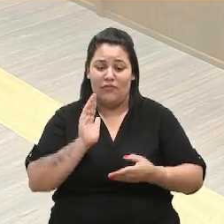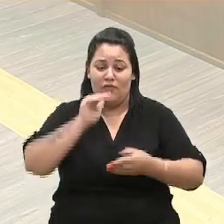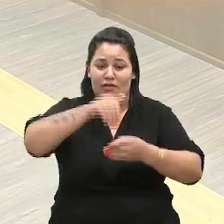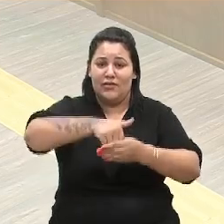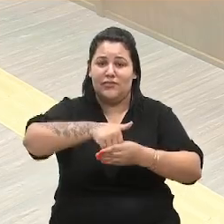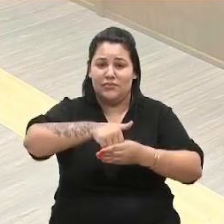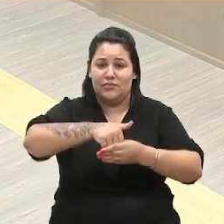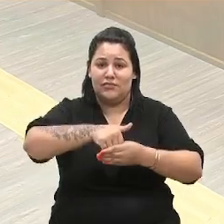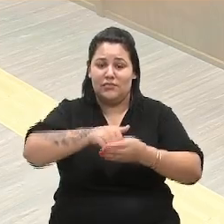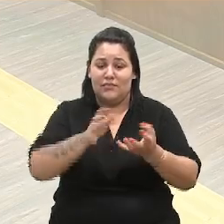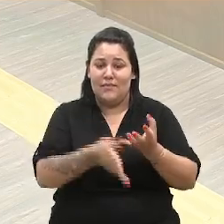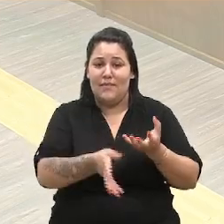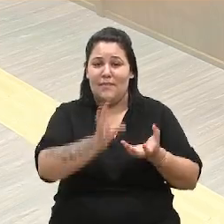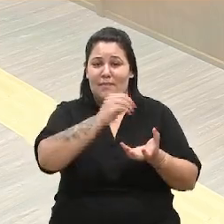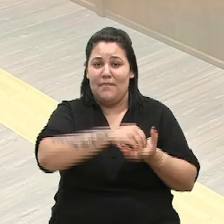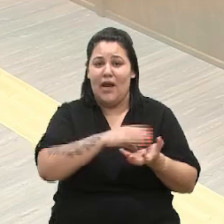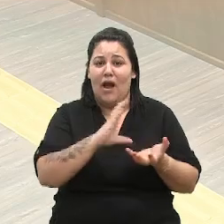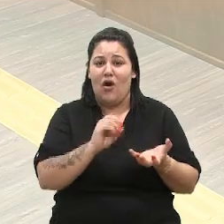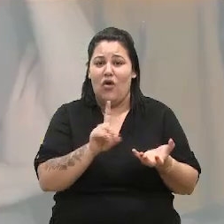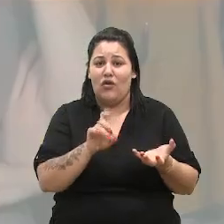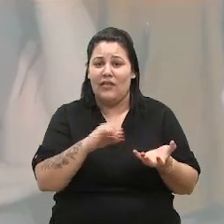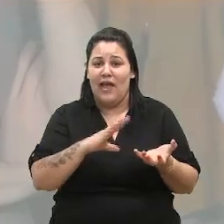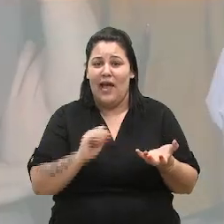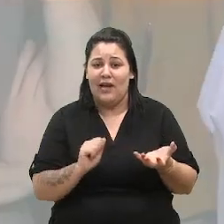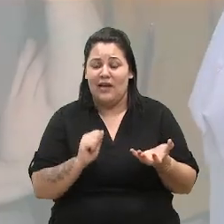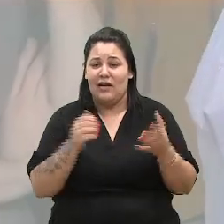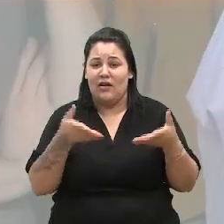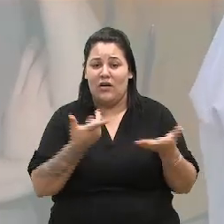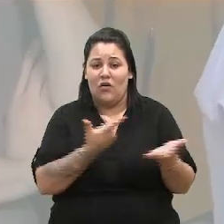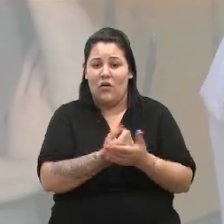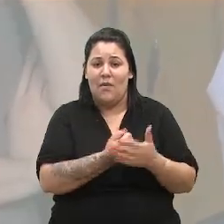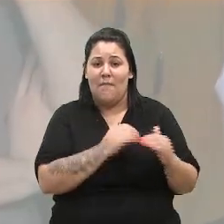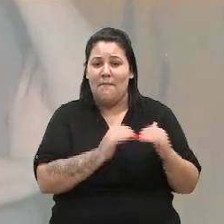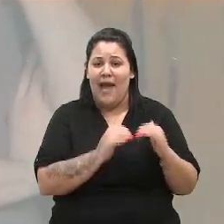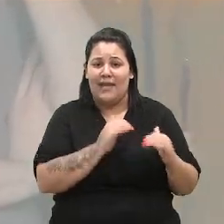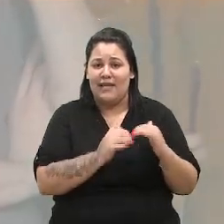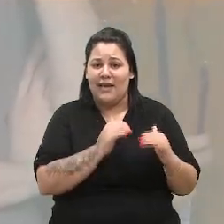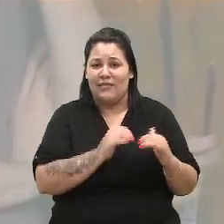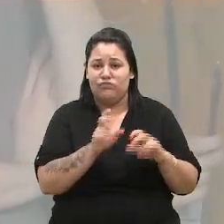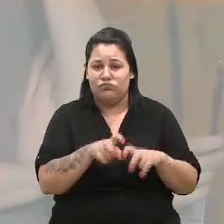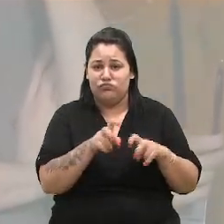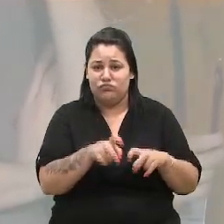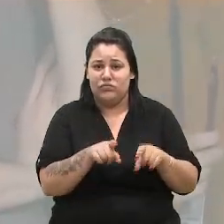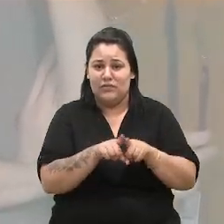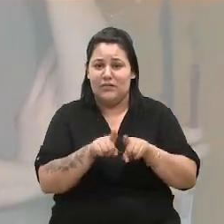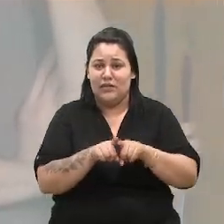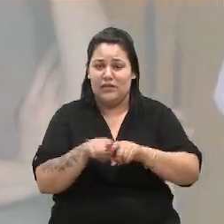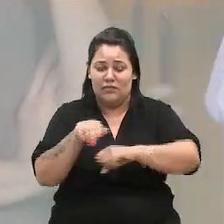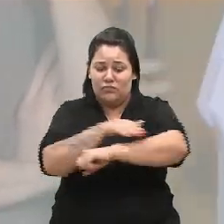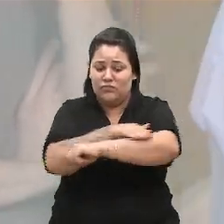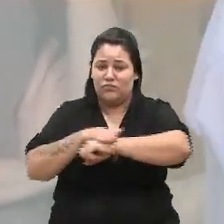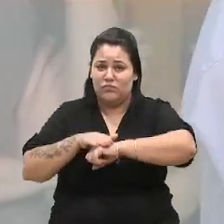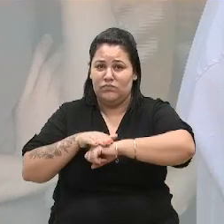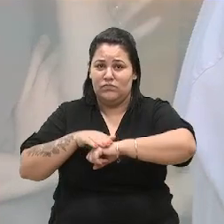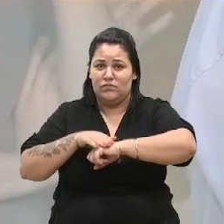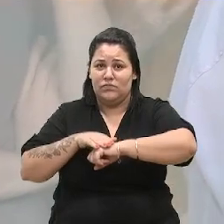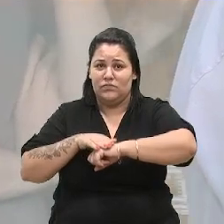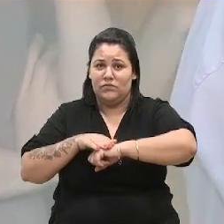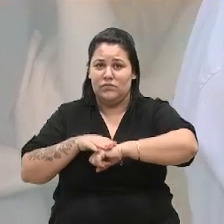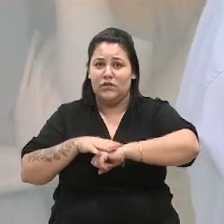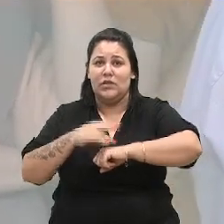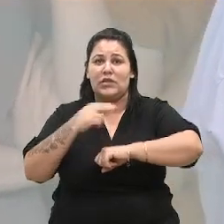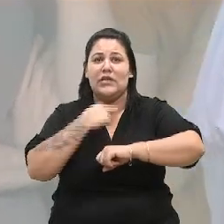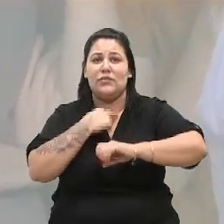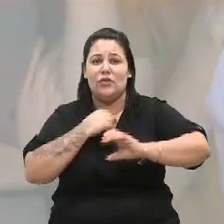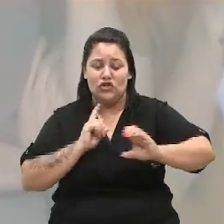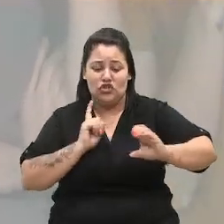Votamos para a Codeca, votamos agora para a compra de máquinas, votamos agora esse para recapeamento. Nós não podemos endividar o